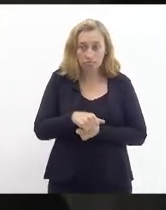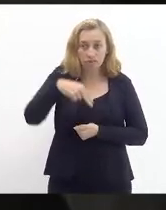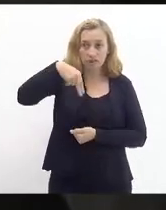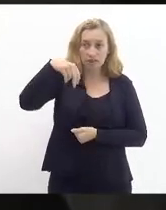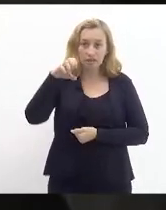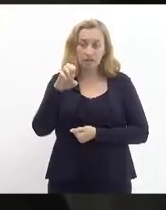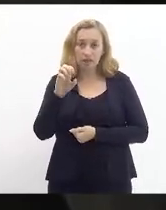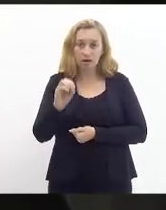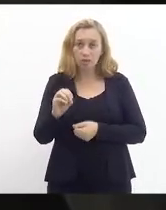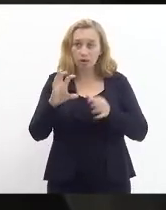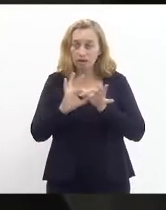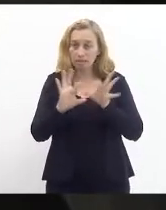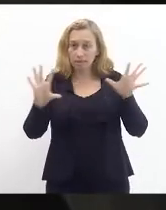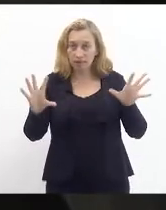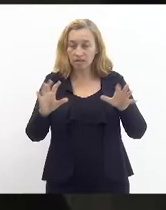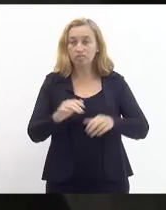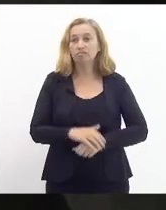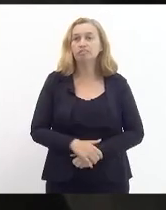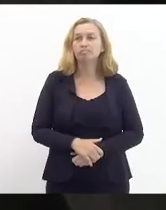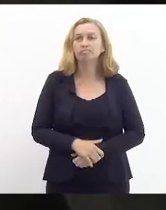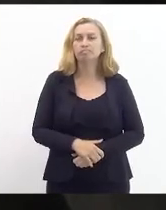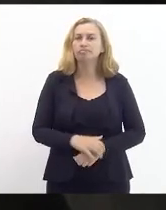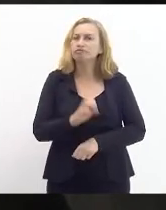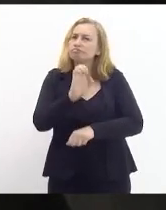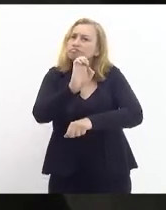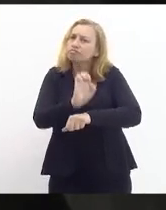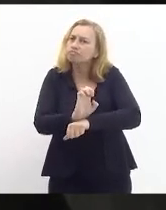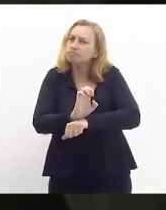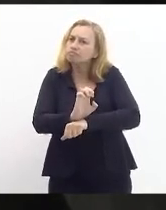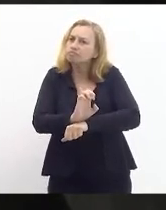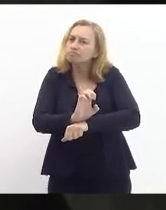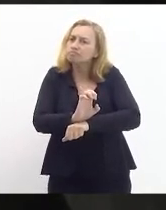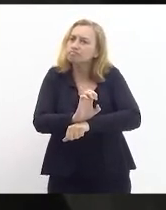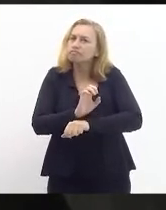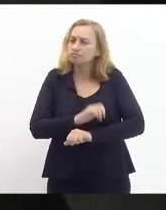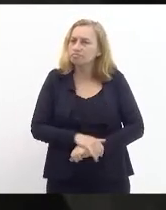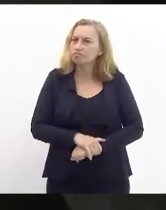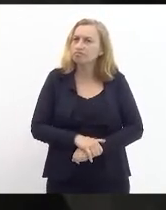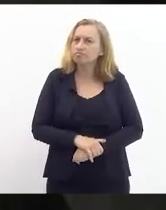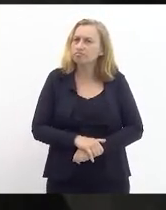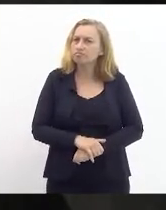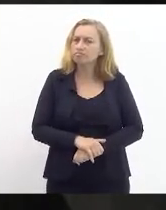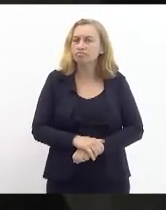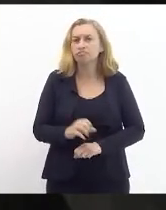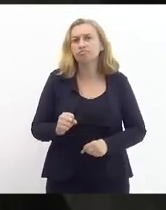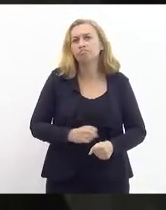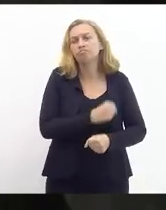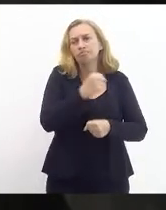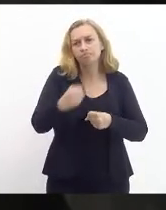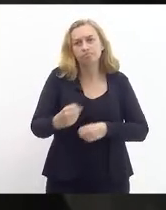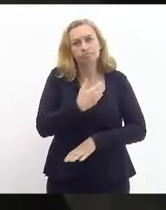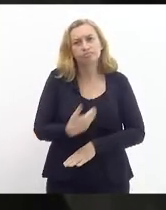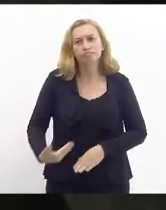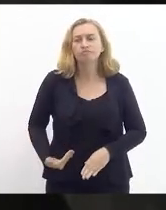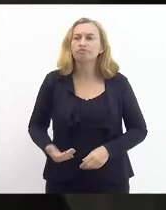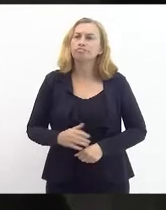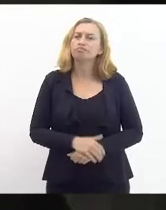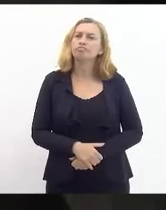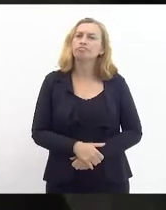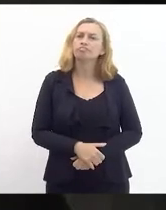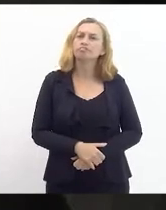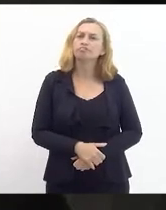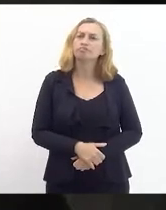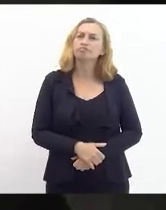neoliberal segundo a qual o estado ocupava o estado quer ver o poder público né ocupava